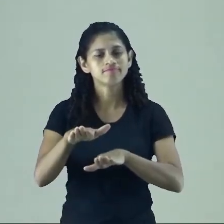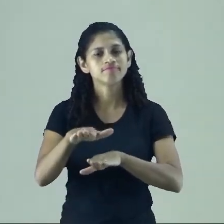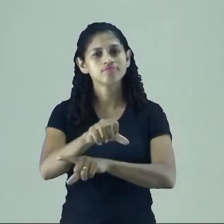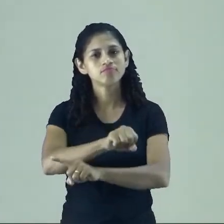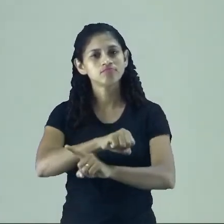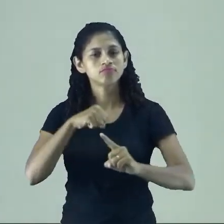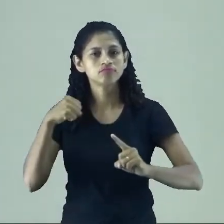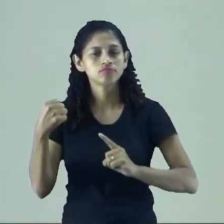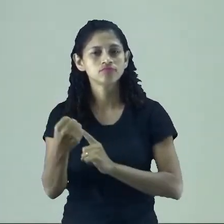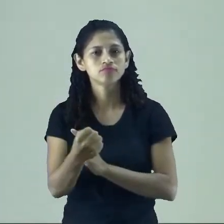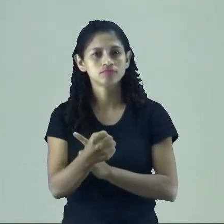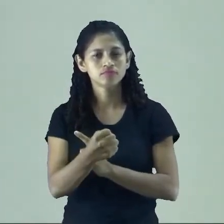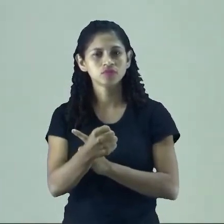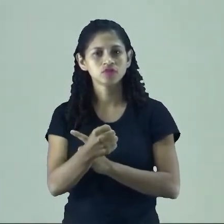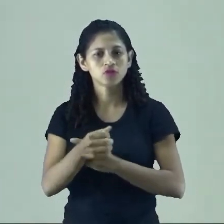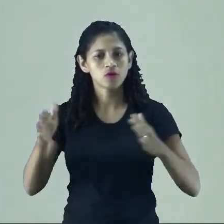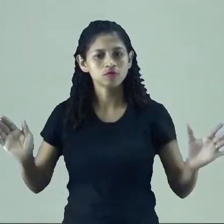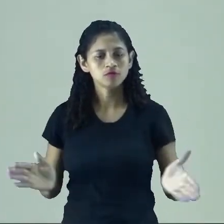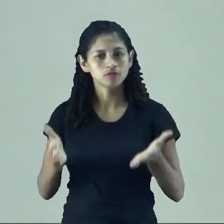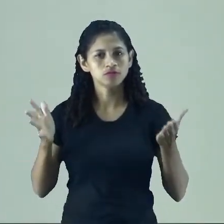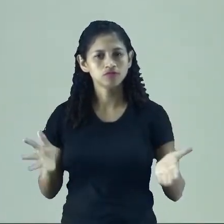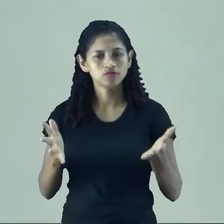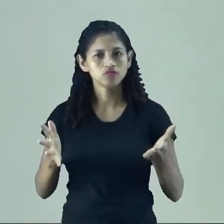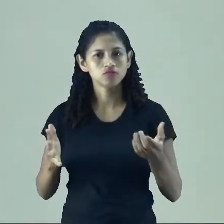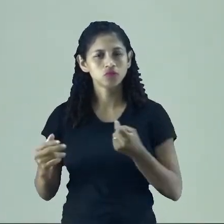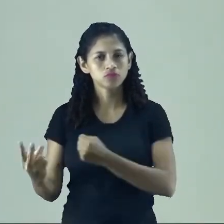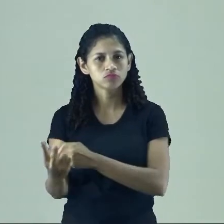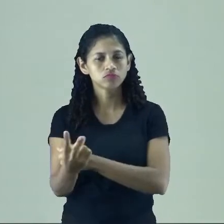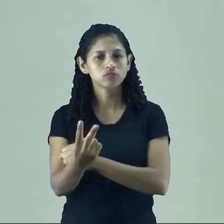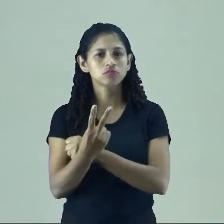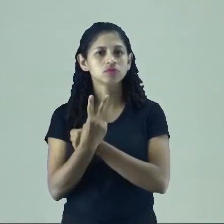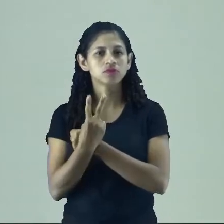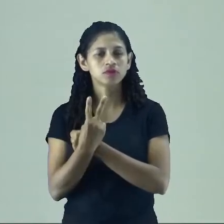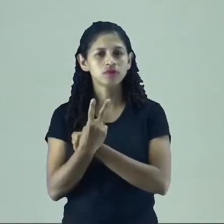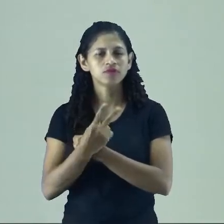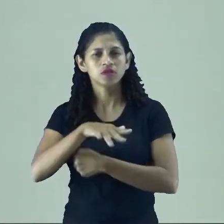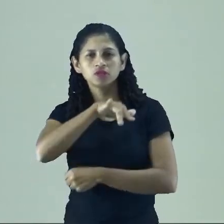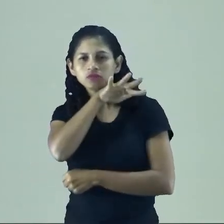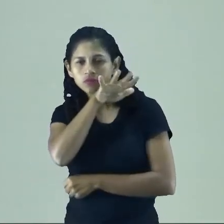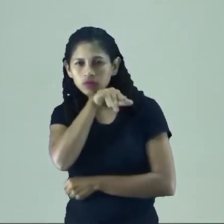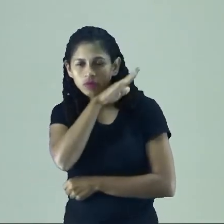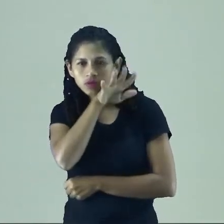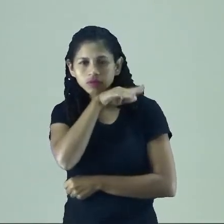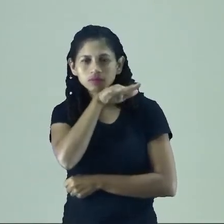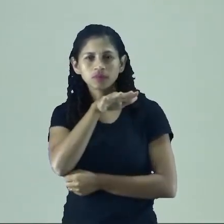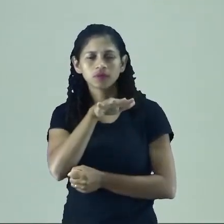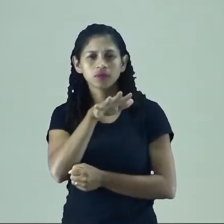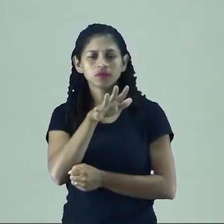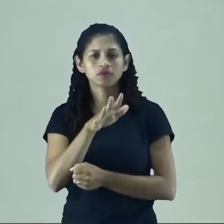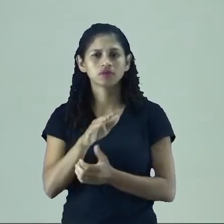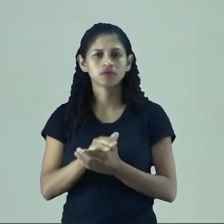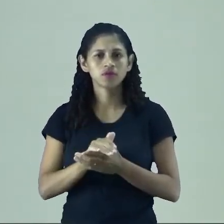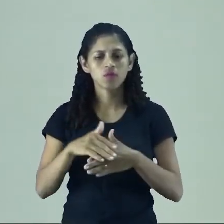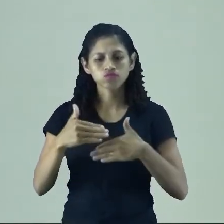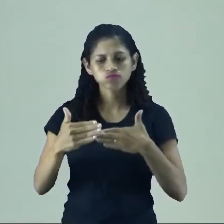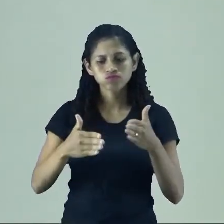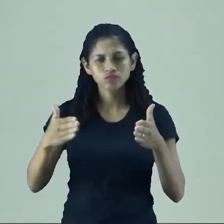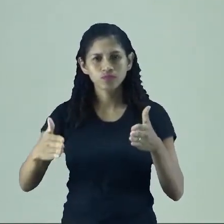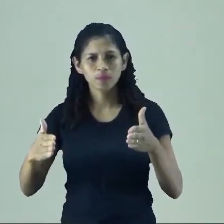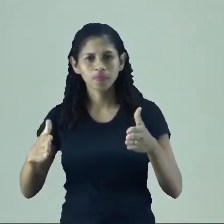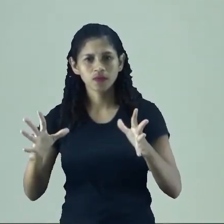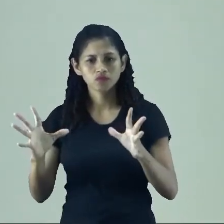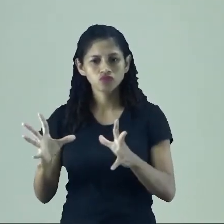empresa, o dono do negócio, ele não tem justamente essa organização sindical. Como que as categorias de